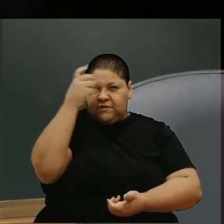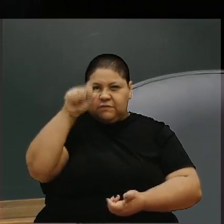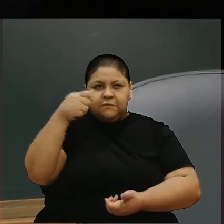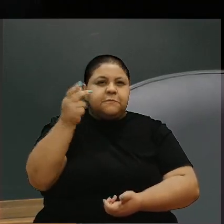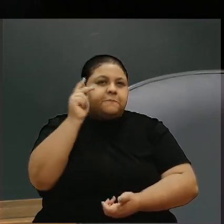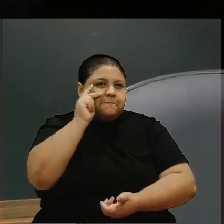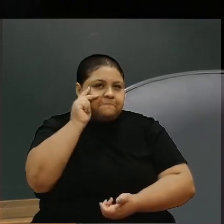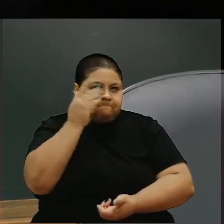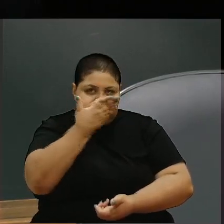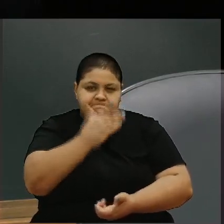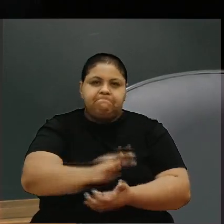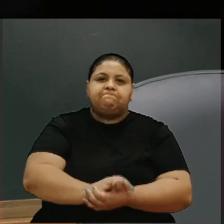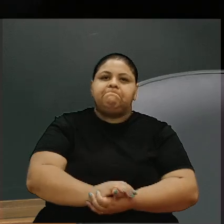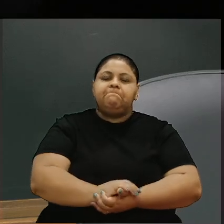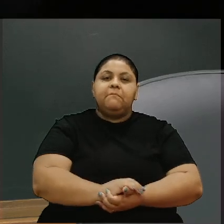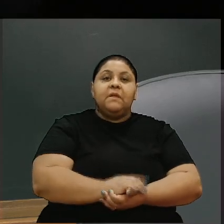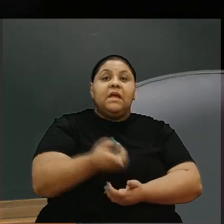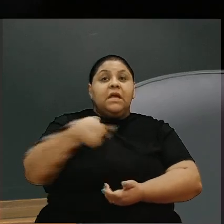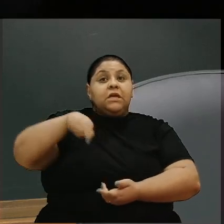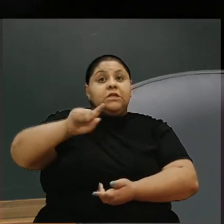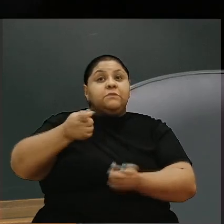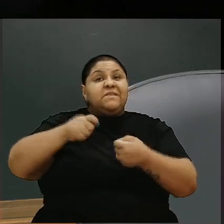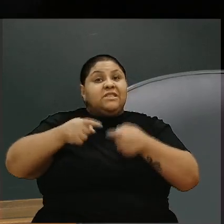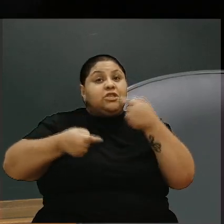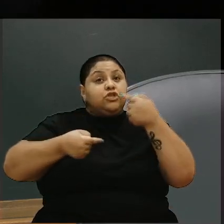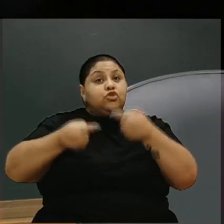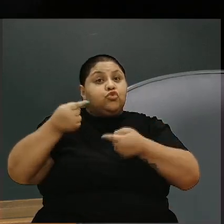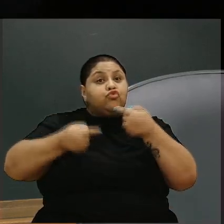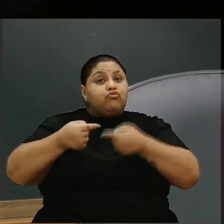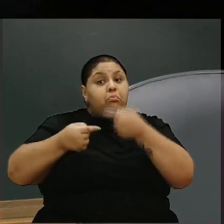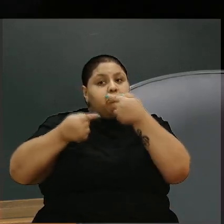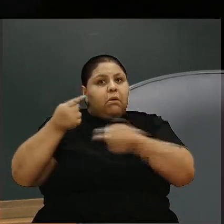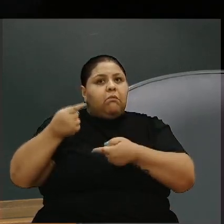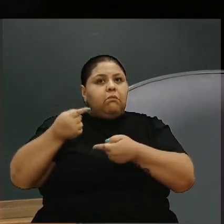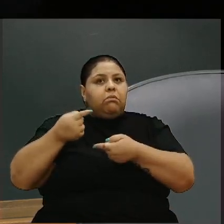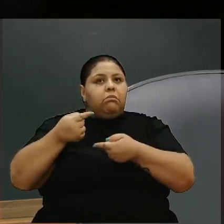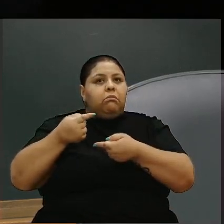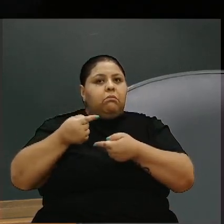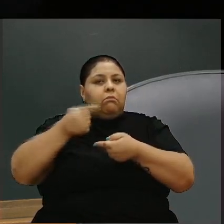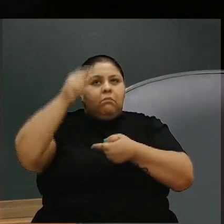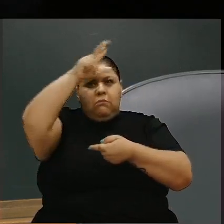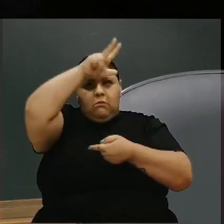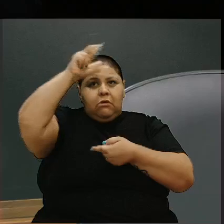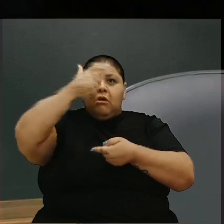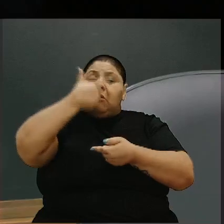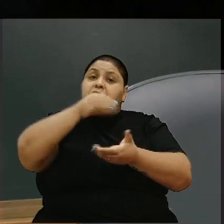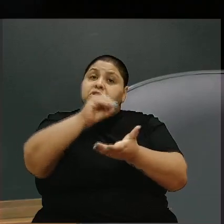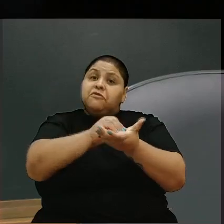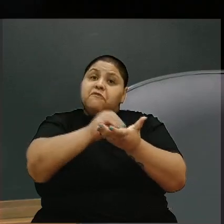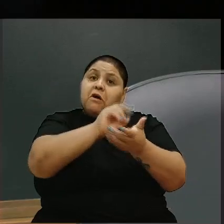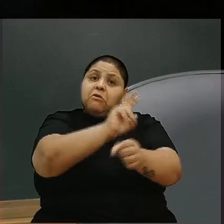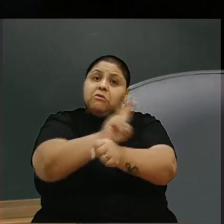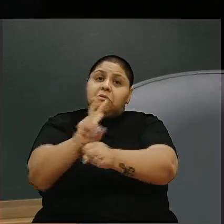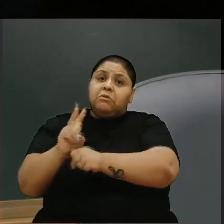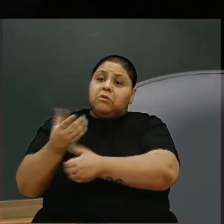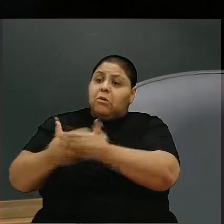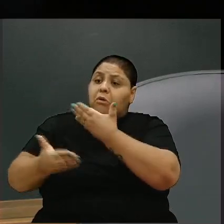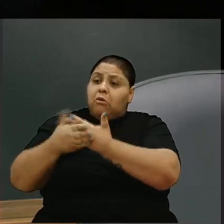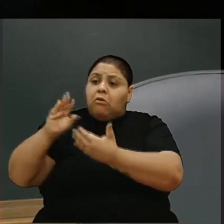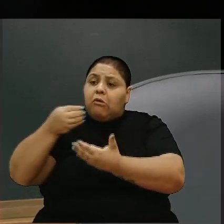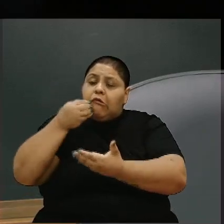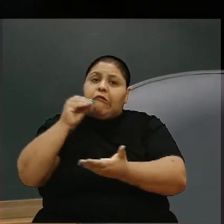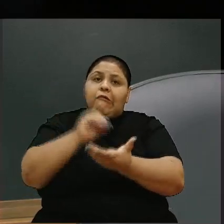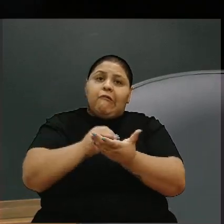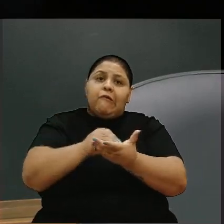gente tem que debater mesmo é a ineficiência do gestor da prefeitura. Infelizmente, parece que falta gestão. Toda oportunidade falta